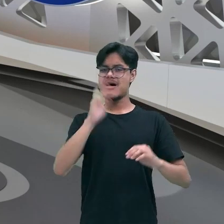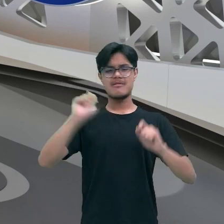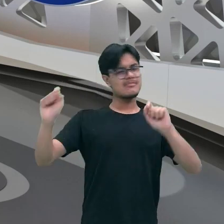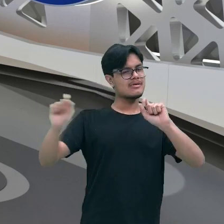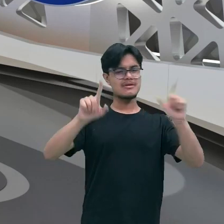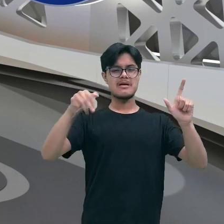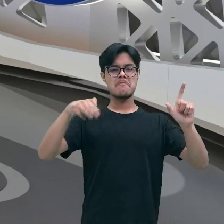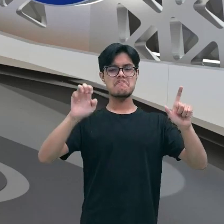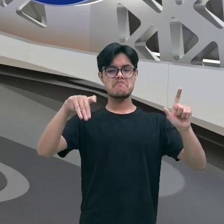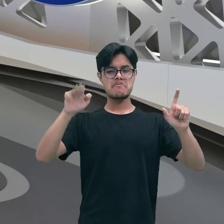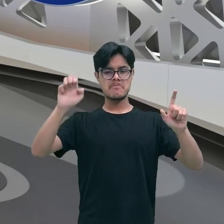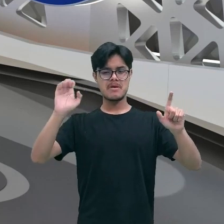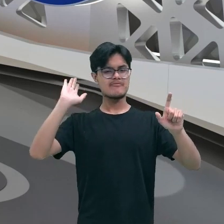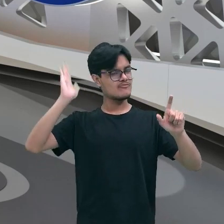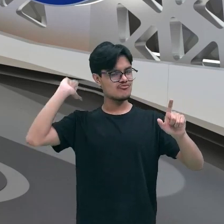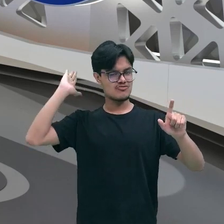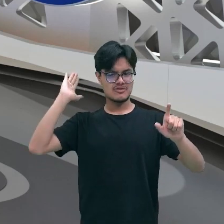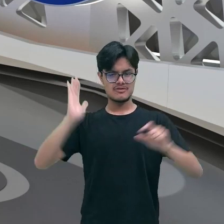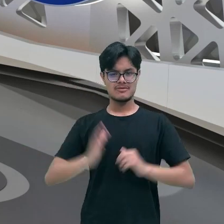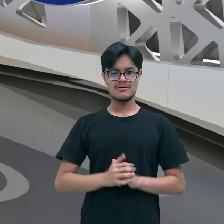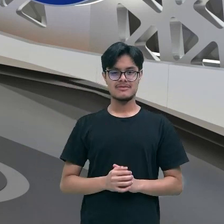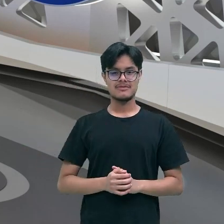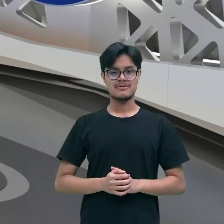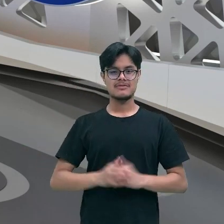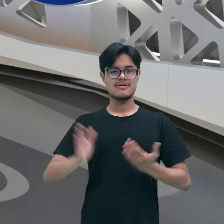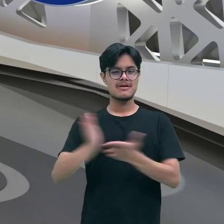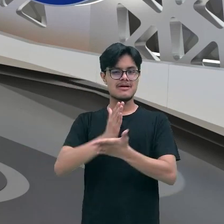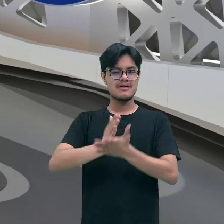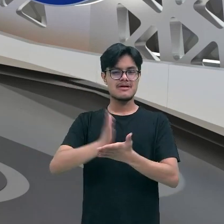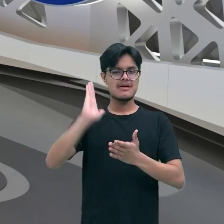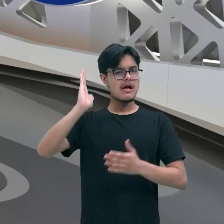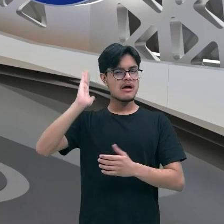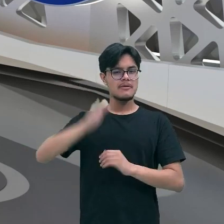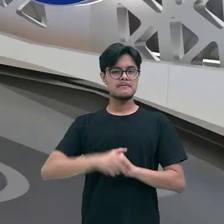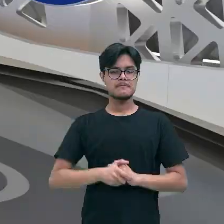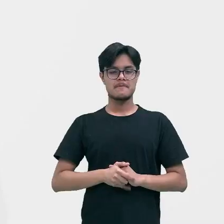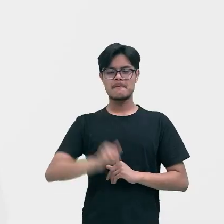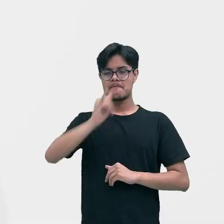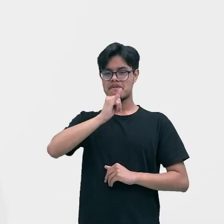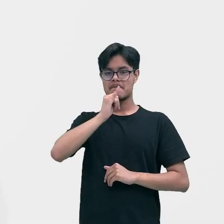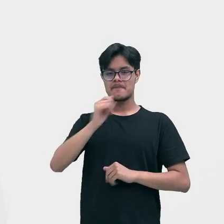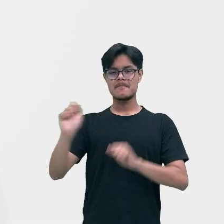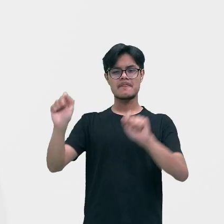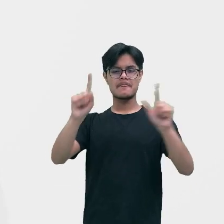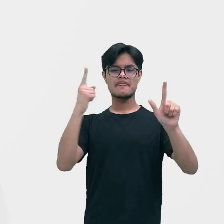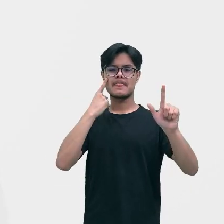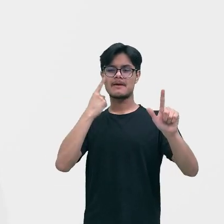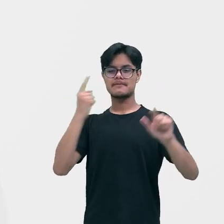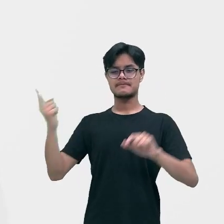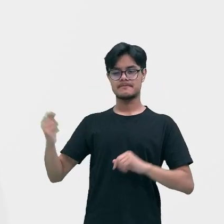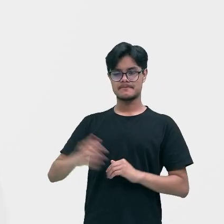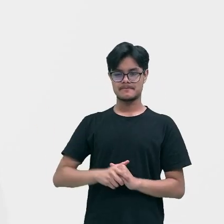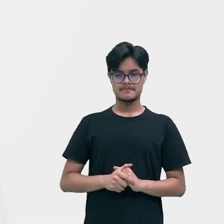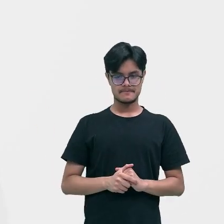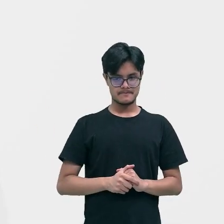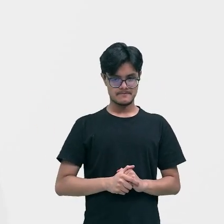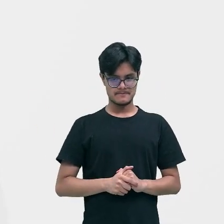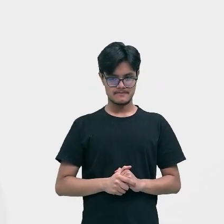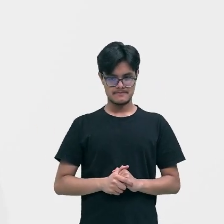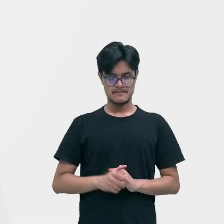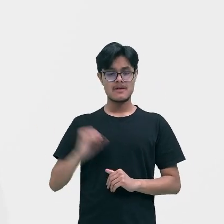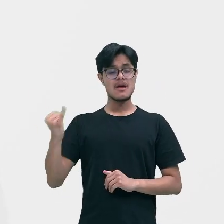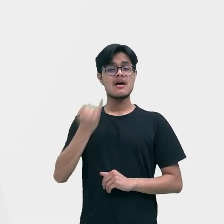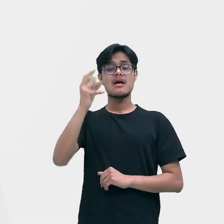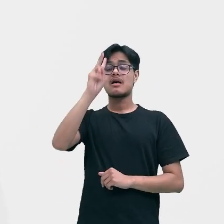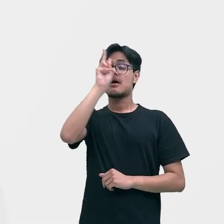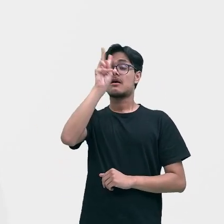até falar que o meme já nasceu pronto, né? Exatamente. Tem situações que o meme já nasce pronto. Vamos ver aí um exemplo de meme? É importante lembrar também que o